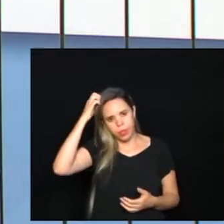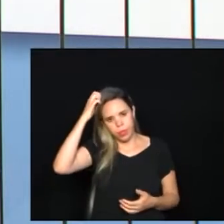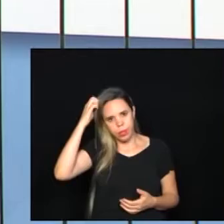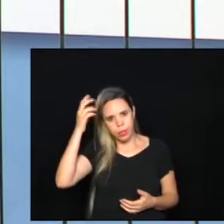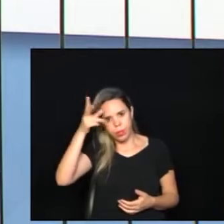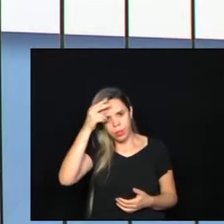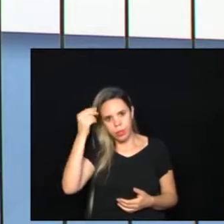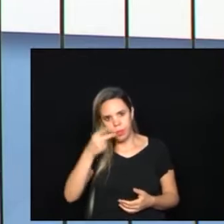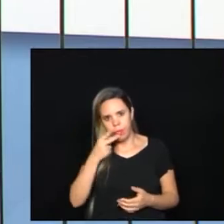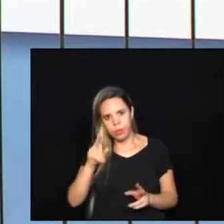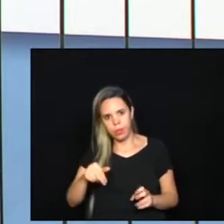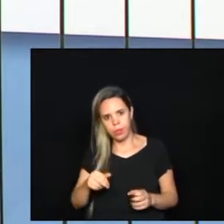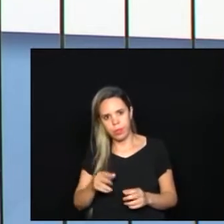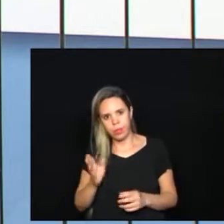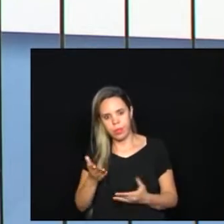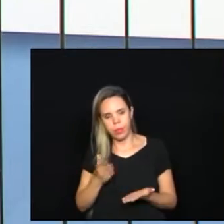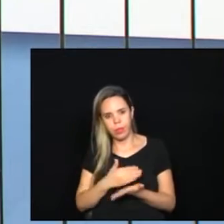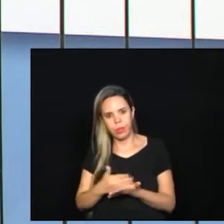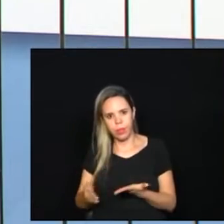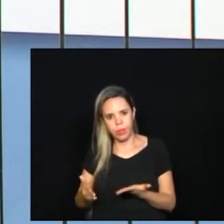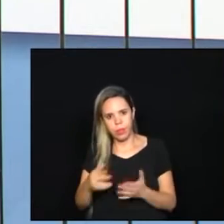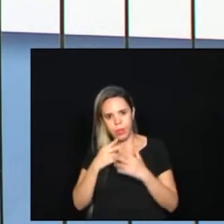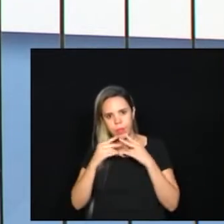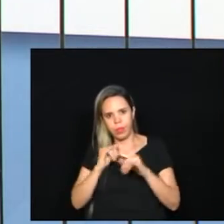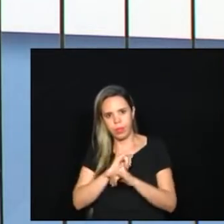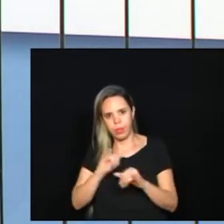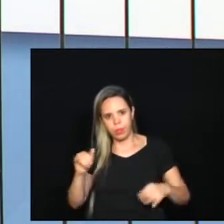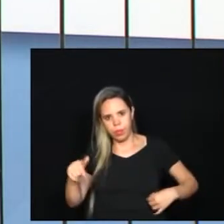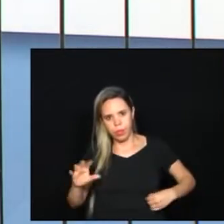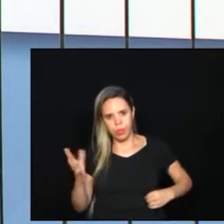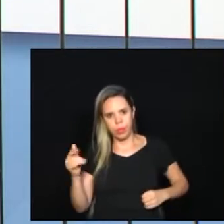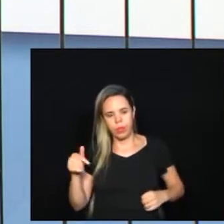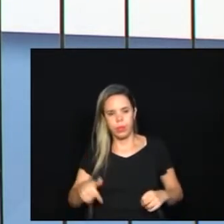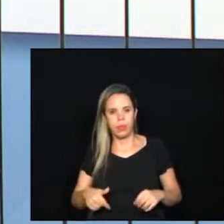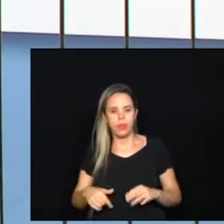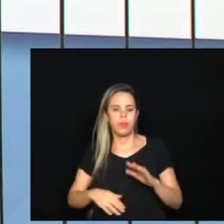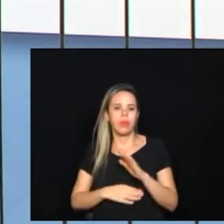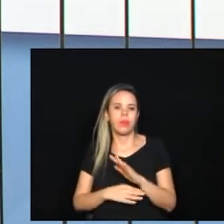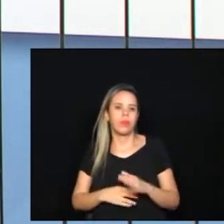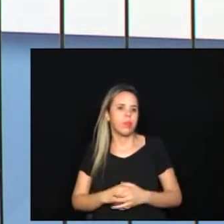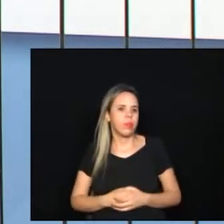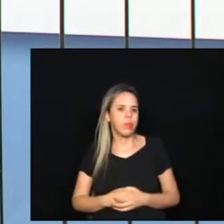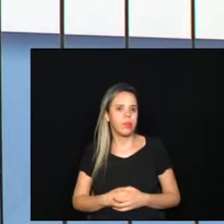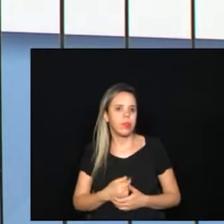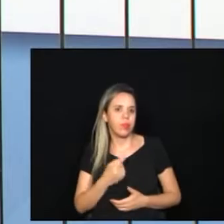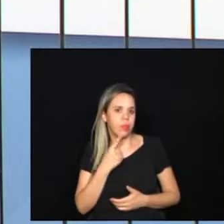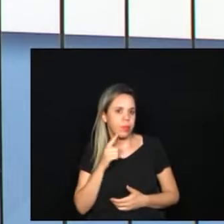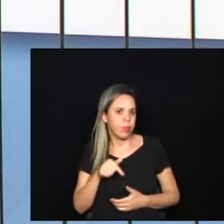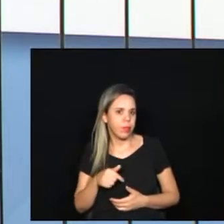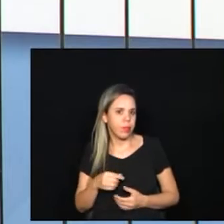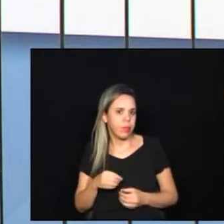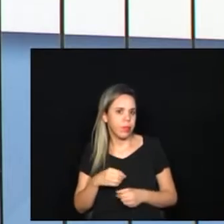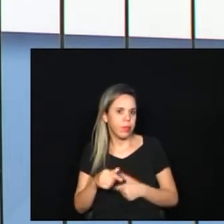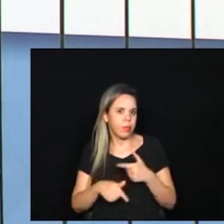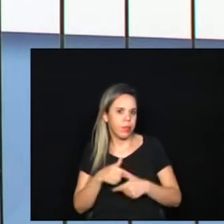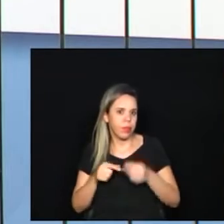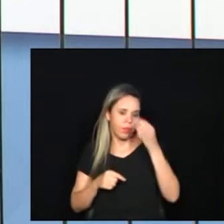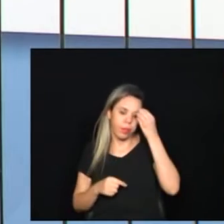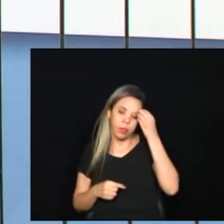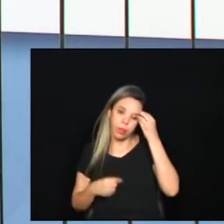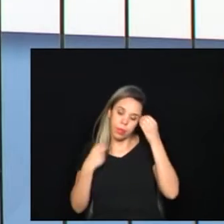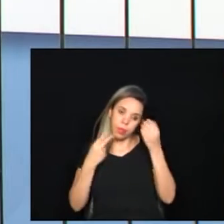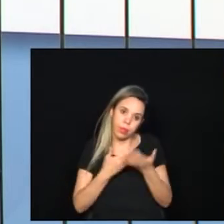prefeituras. E falando nisso, a gente já começa com uma notícia que aconteceu aqui na Câmara de Campinas e que dá muito trabalho